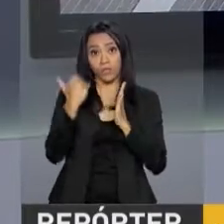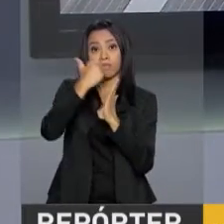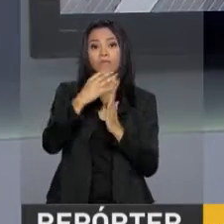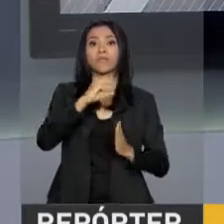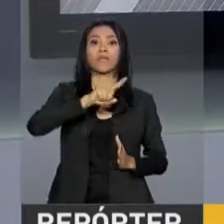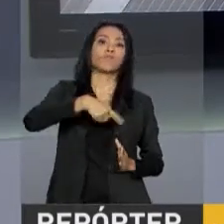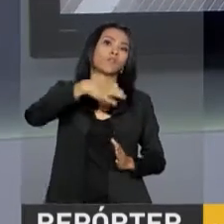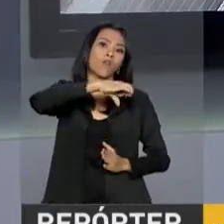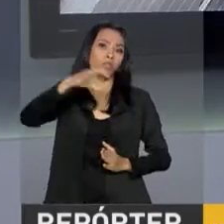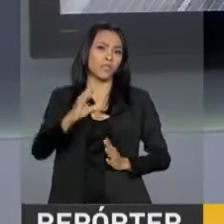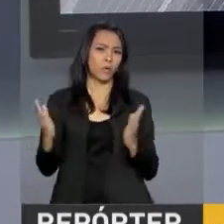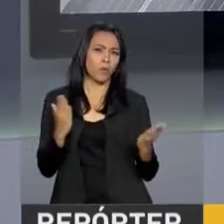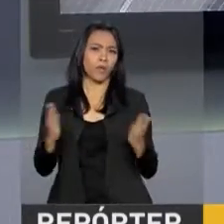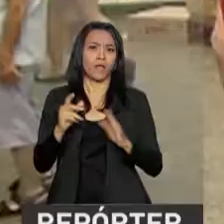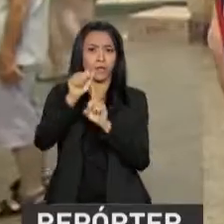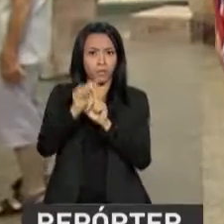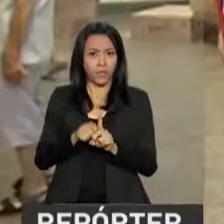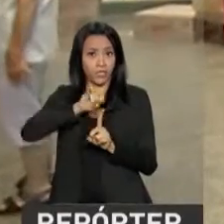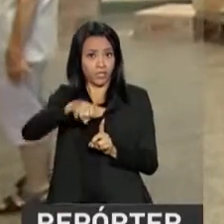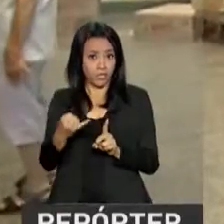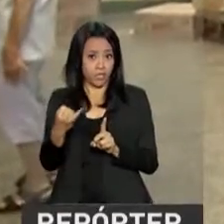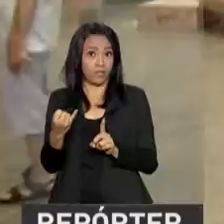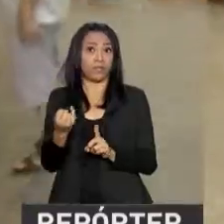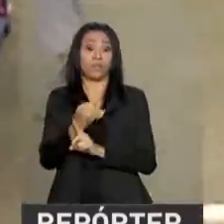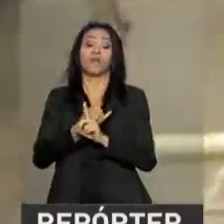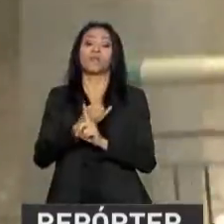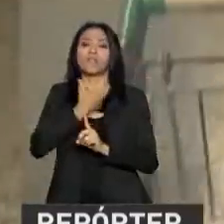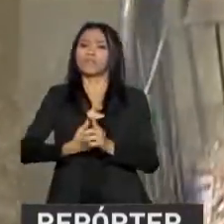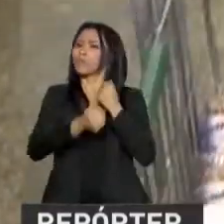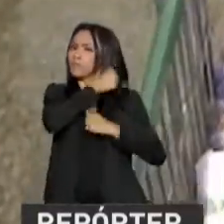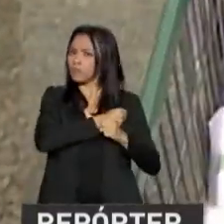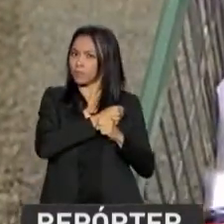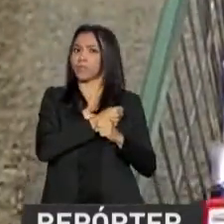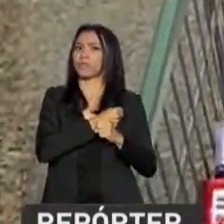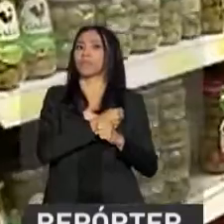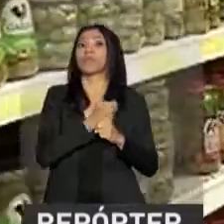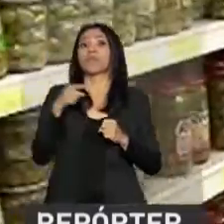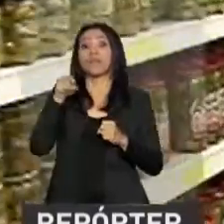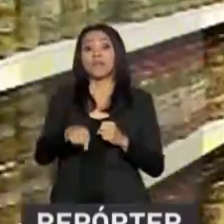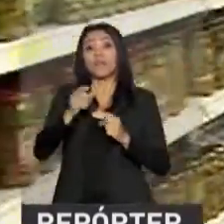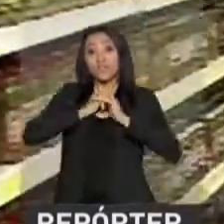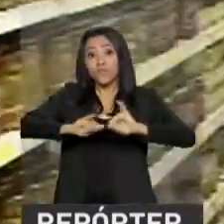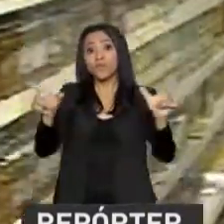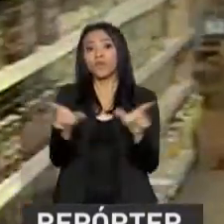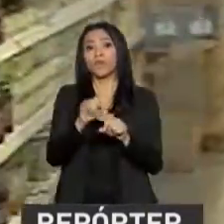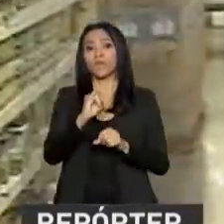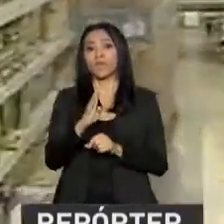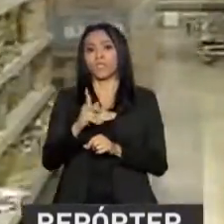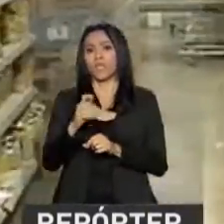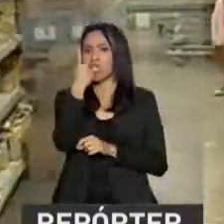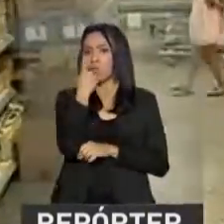comparado com dezembro de 2017 segundo pesquisa divulgada hoje pelo ibge em um ano o comércio cresceu